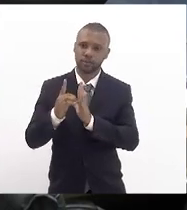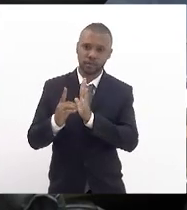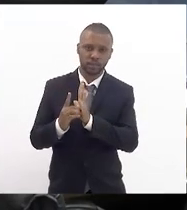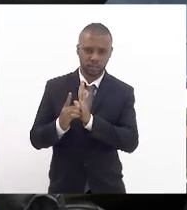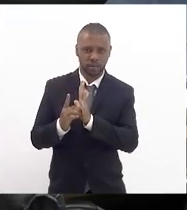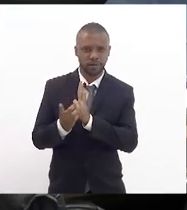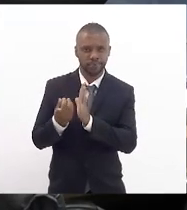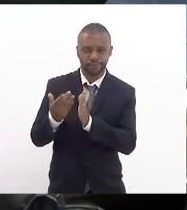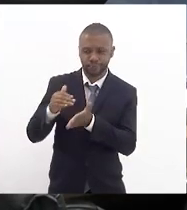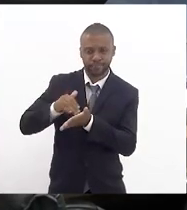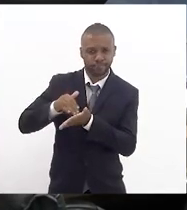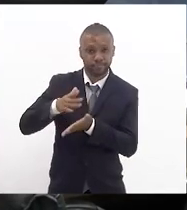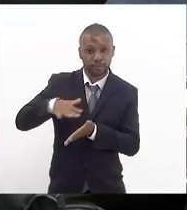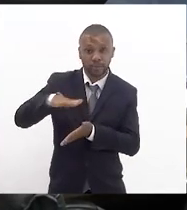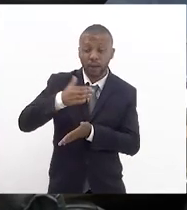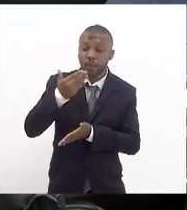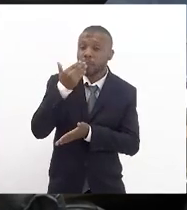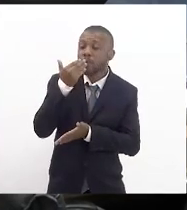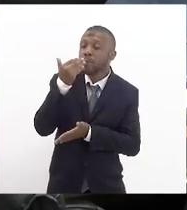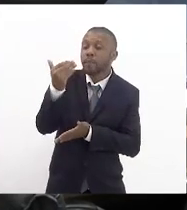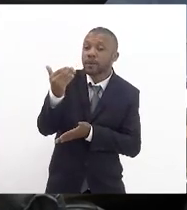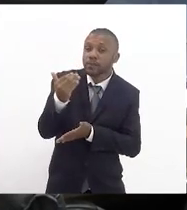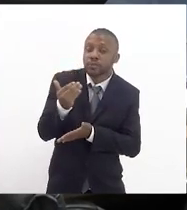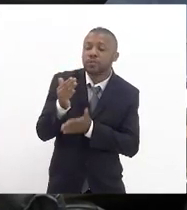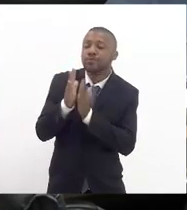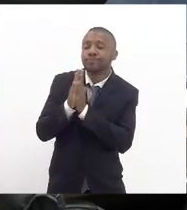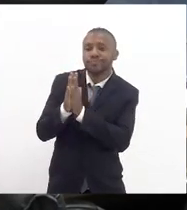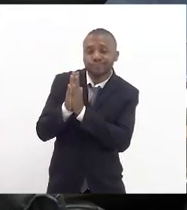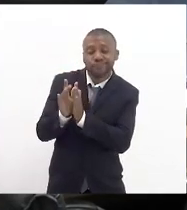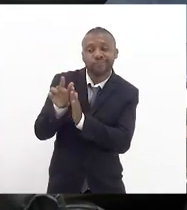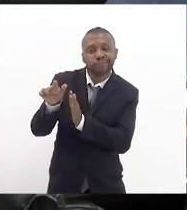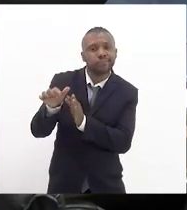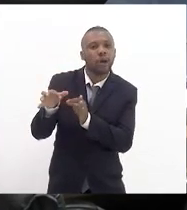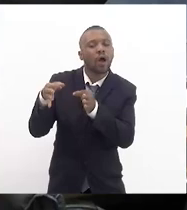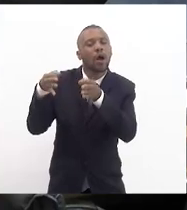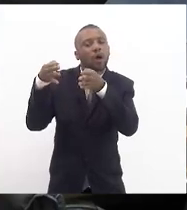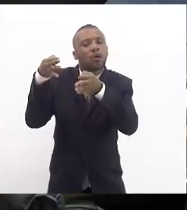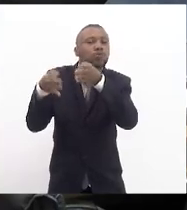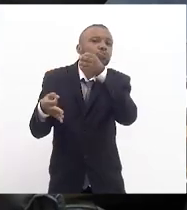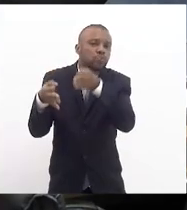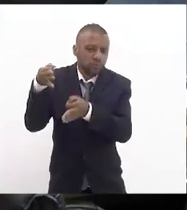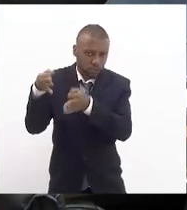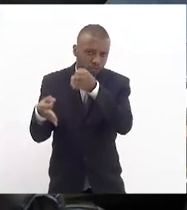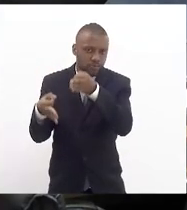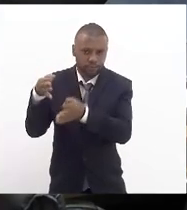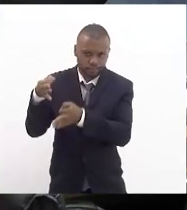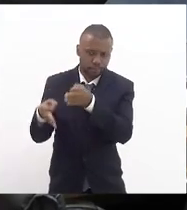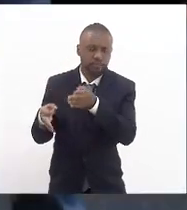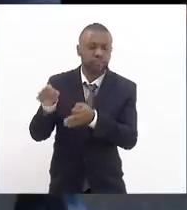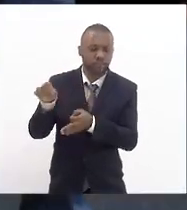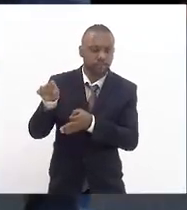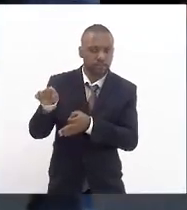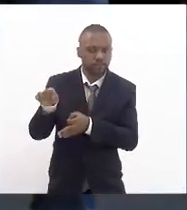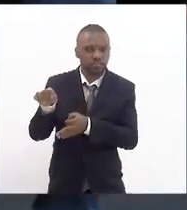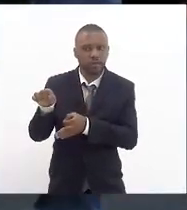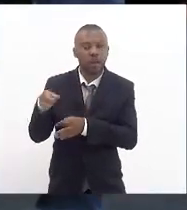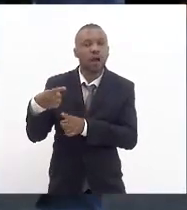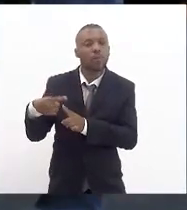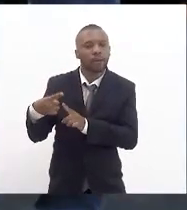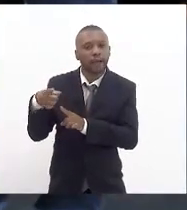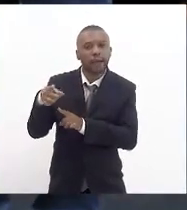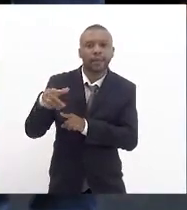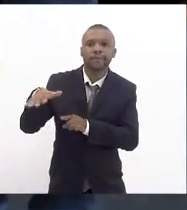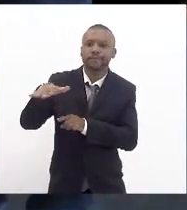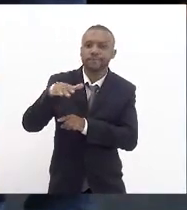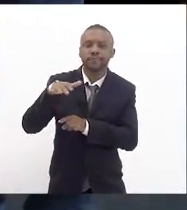e fazendo uma solicitação mais do que justíssima. É que eles participam de